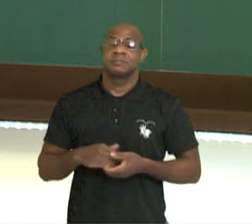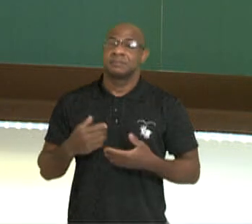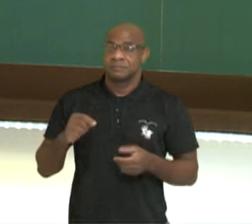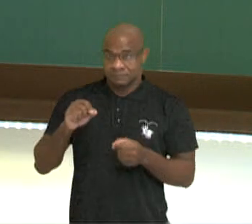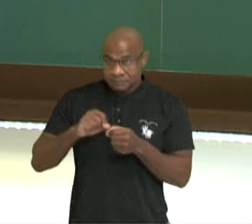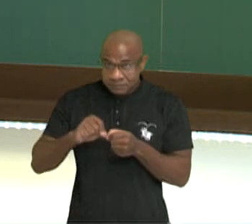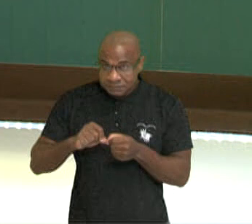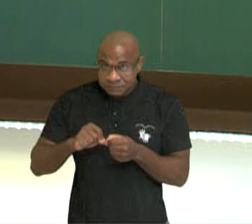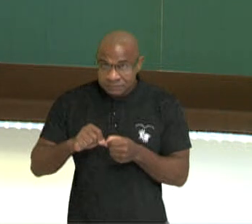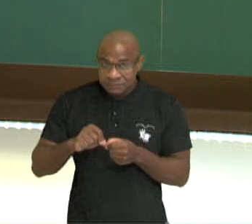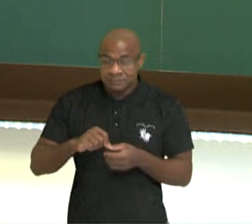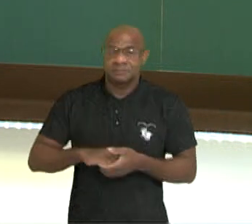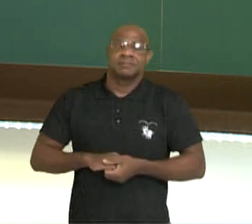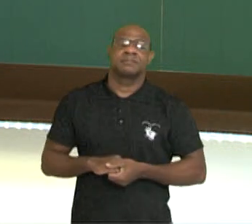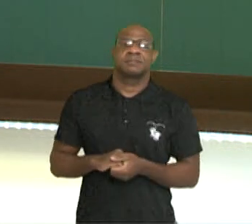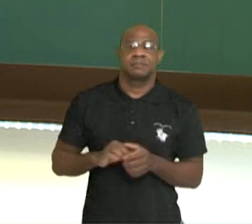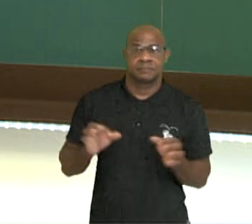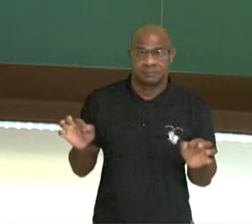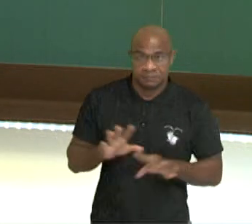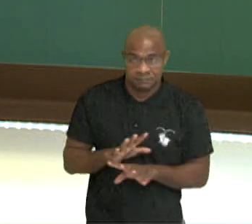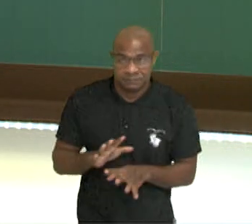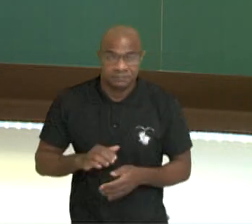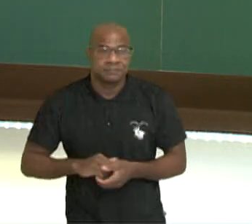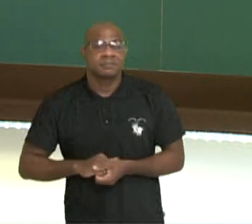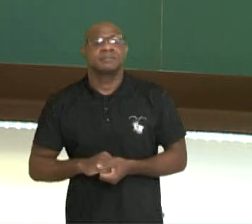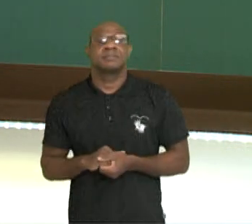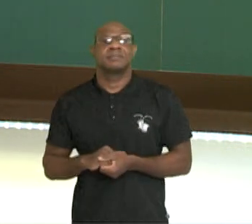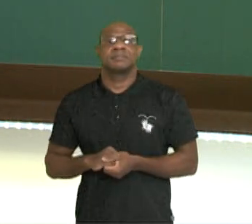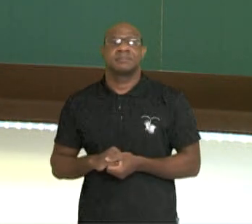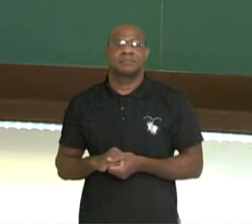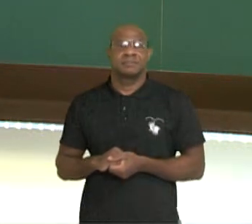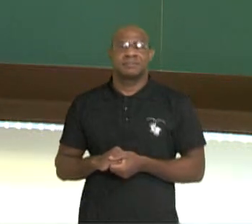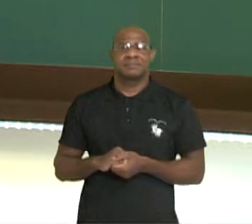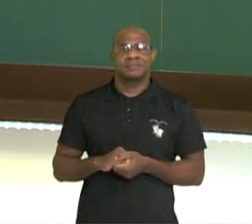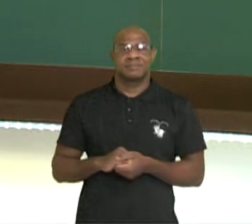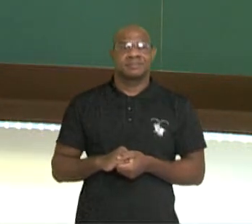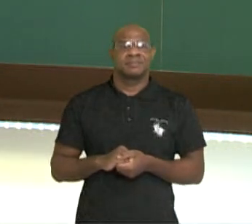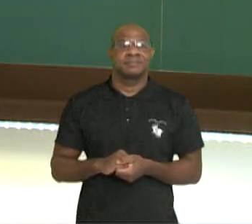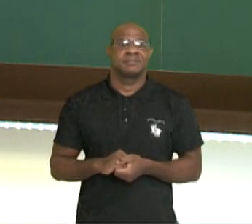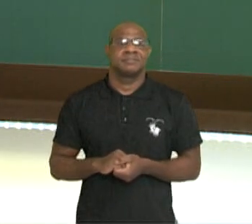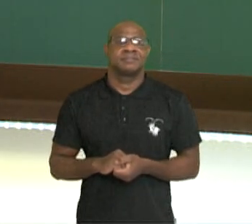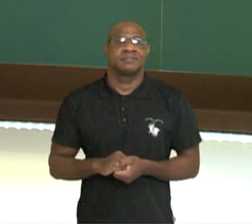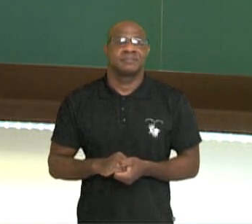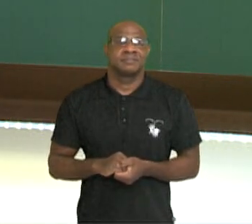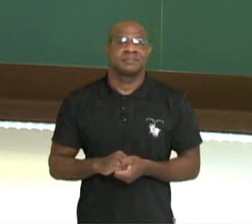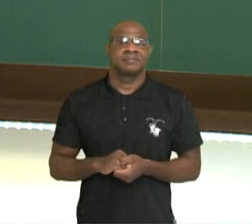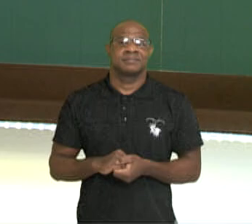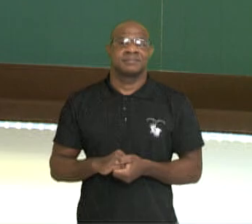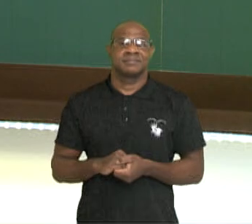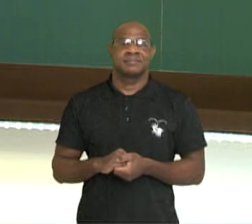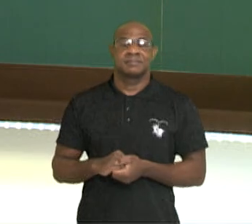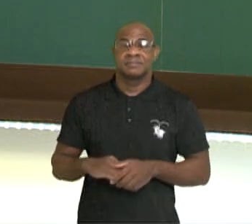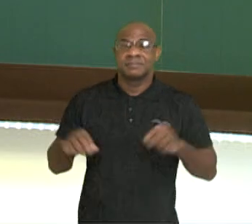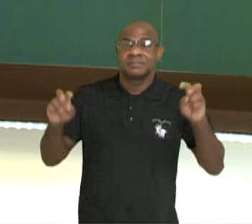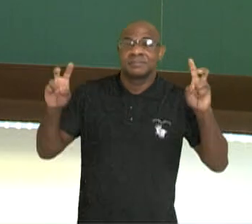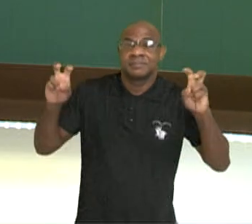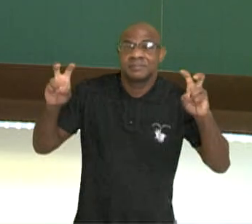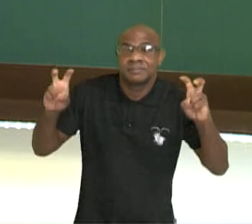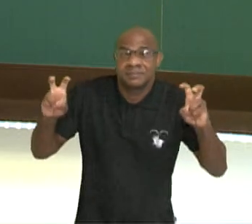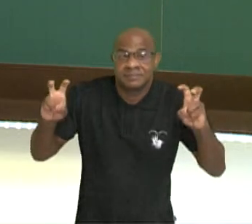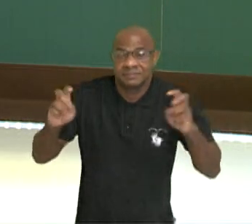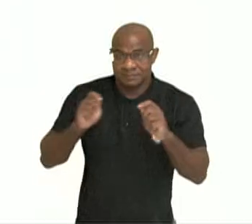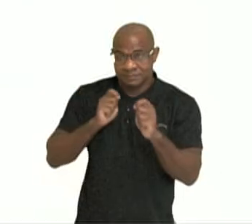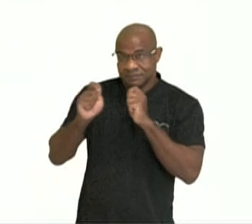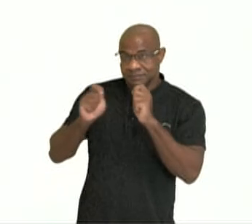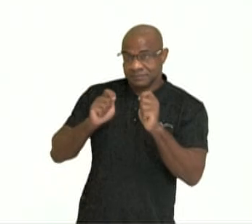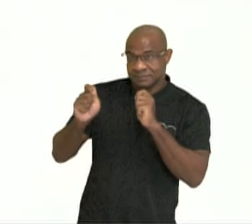Fez? Tarefa dada? Tarefa cumprida? Ótimo, vamos lá então. O assunto da reportagem